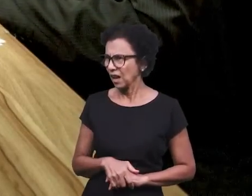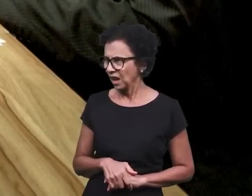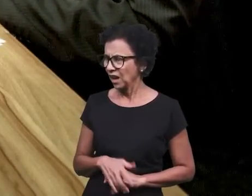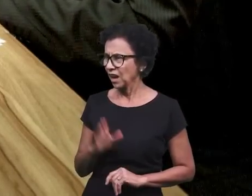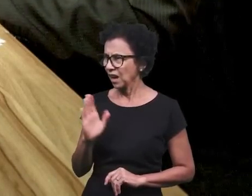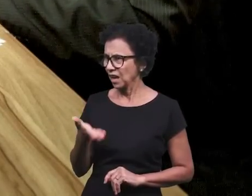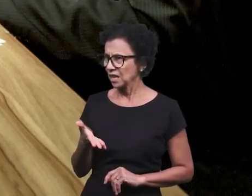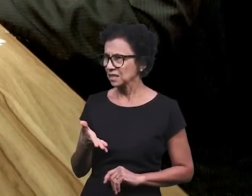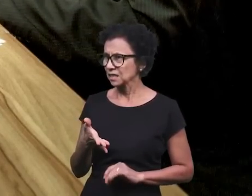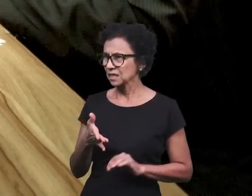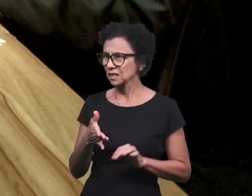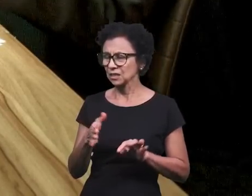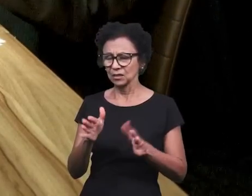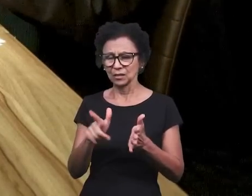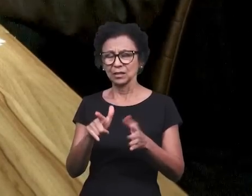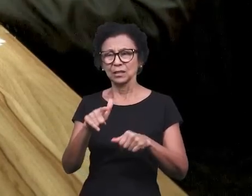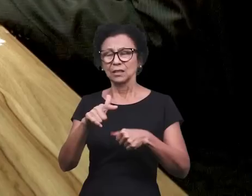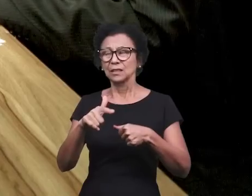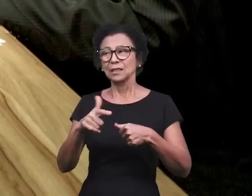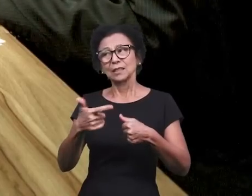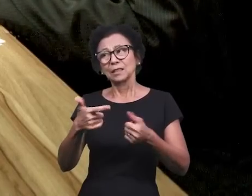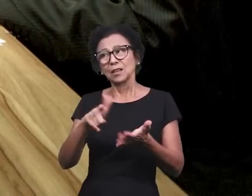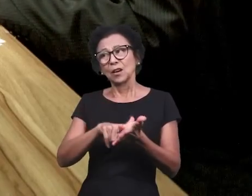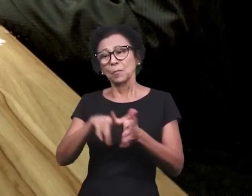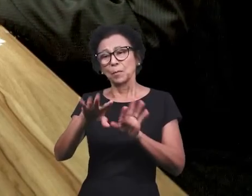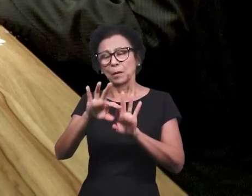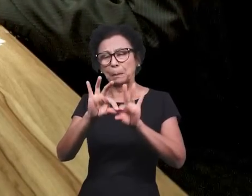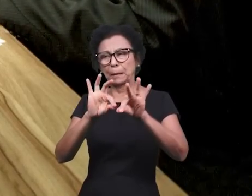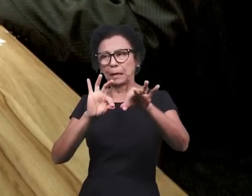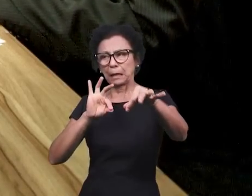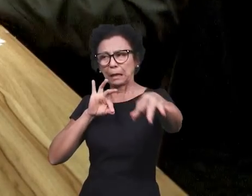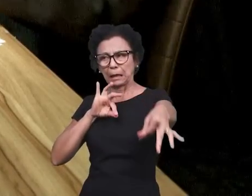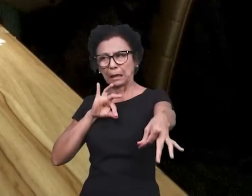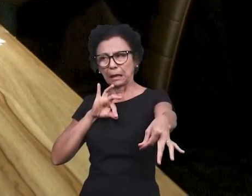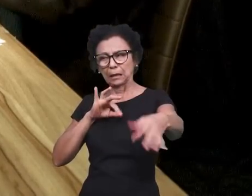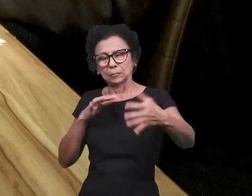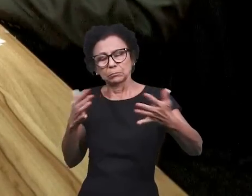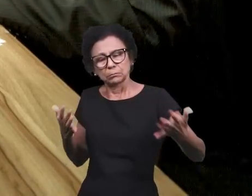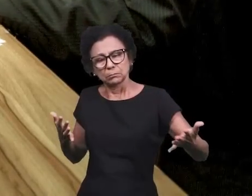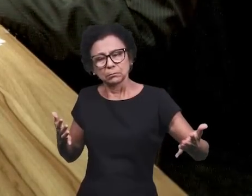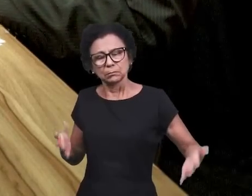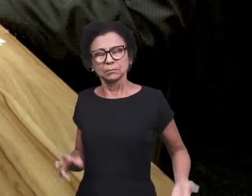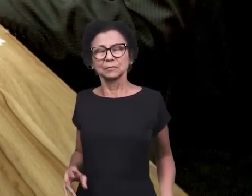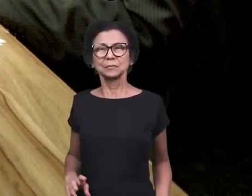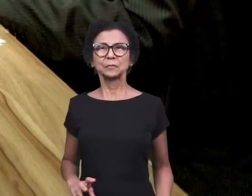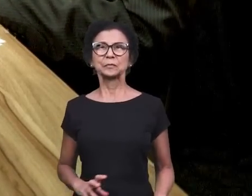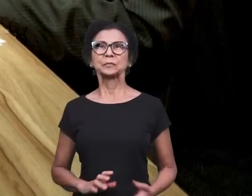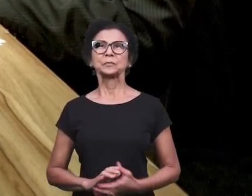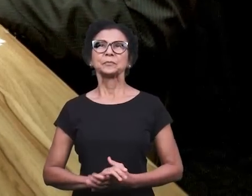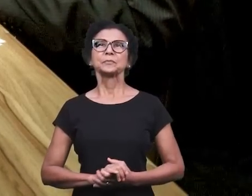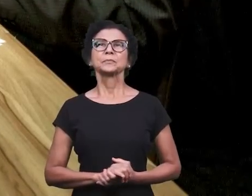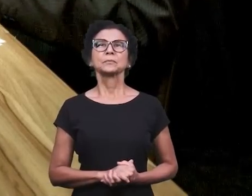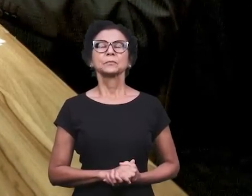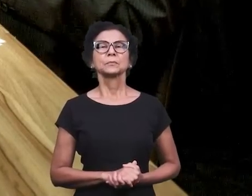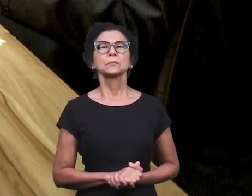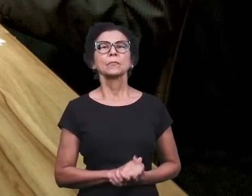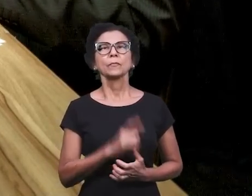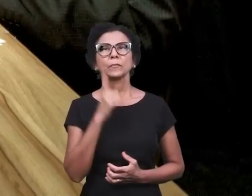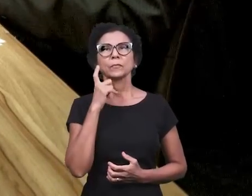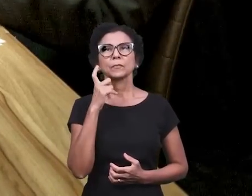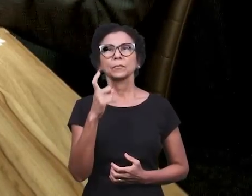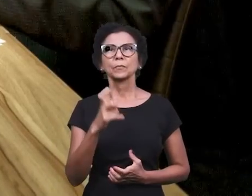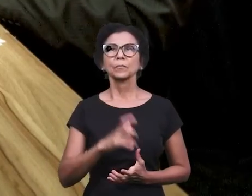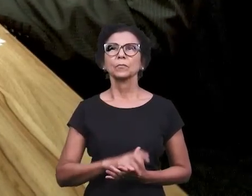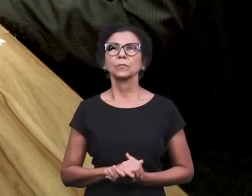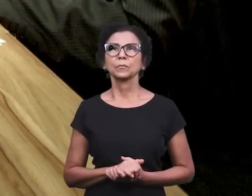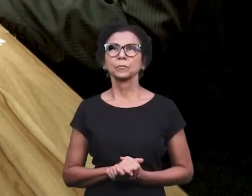de desistência. Meu Deus do céu. Esse era o meu amigo Urias. Mas interessante, Júlio, nessa história toda aí, é que